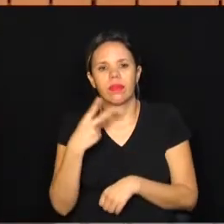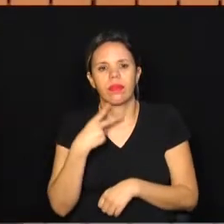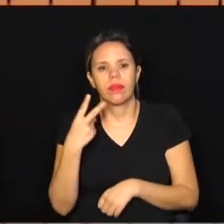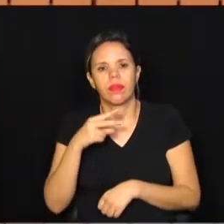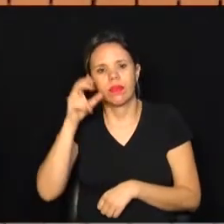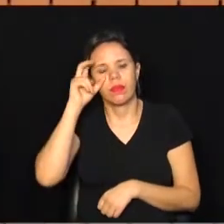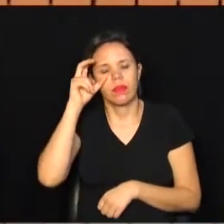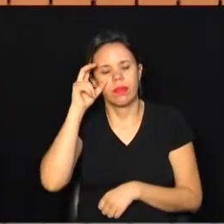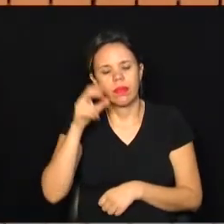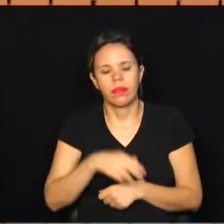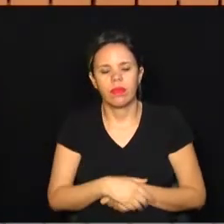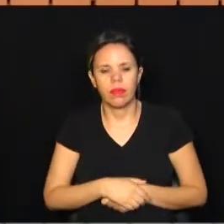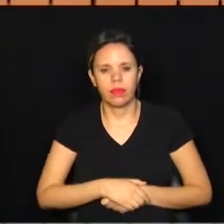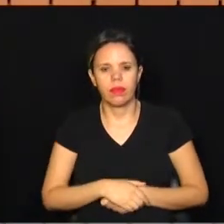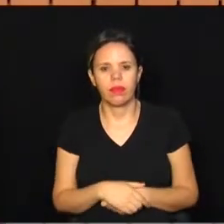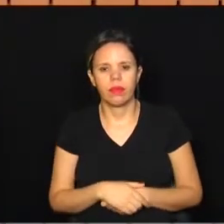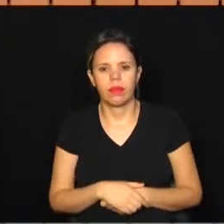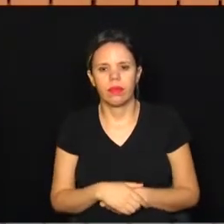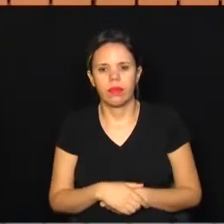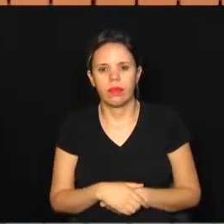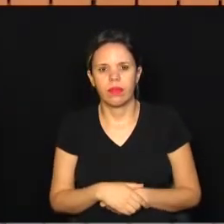Carlinhos Camelot.